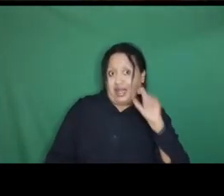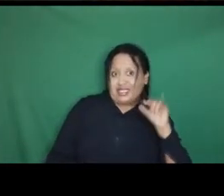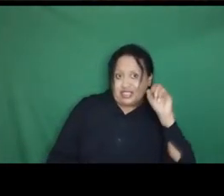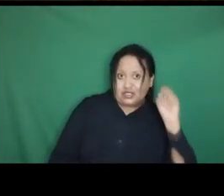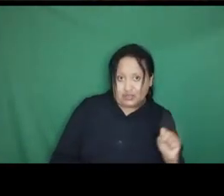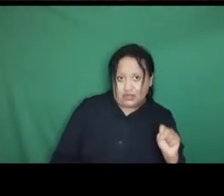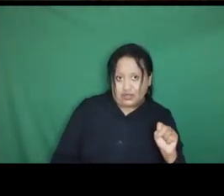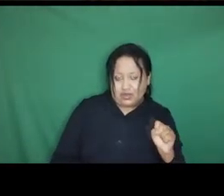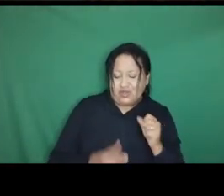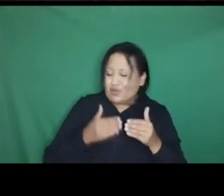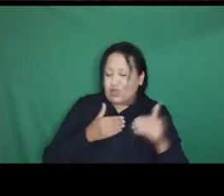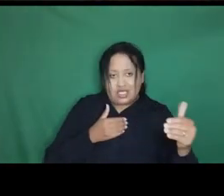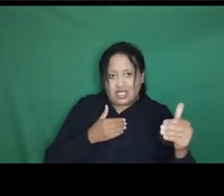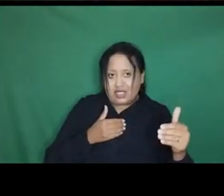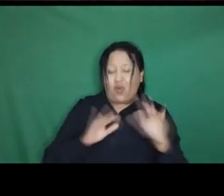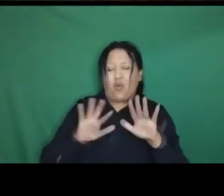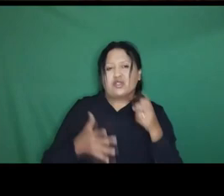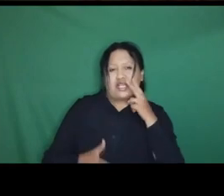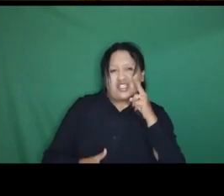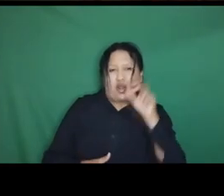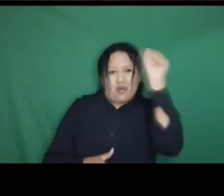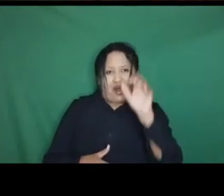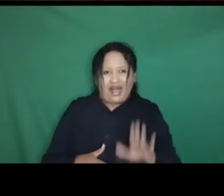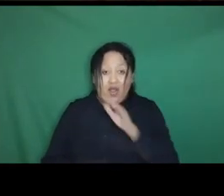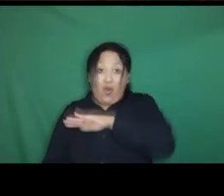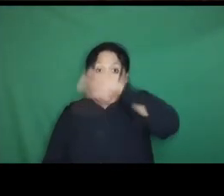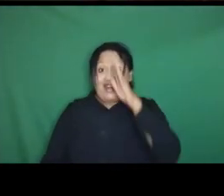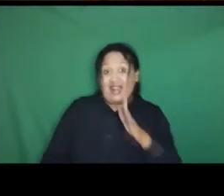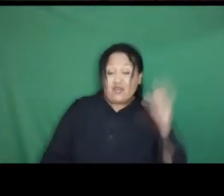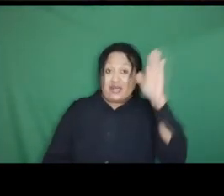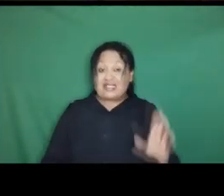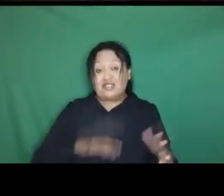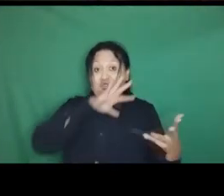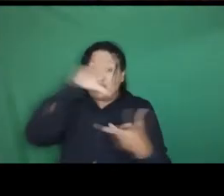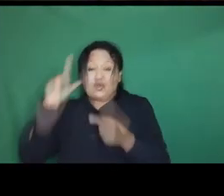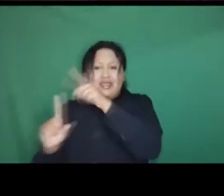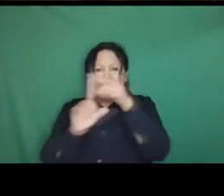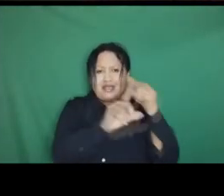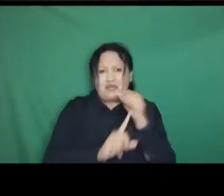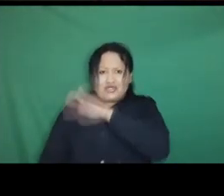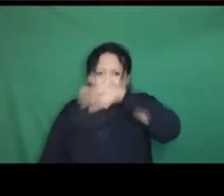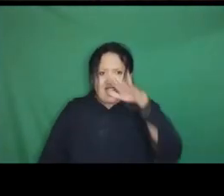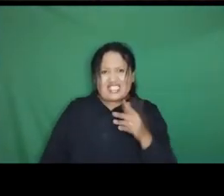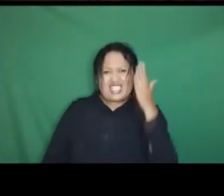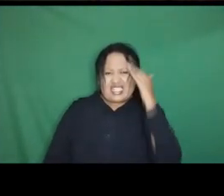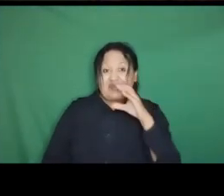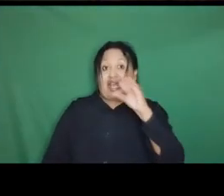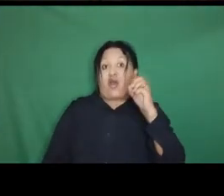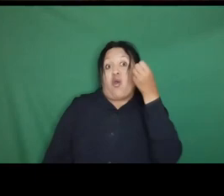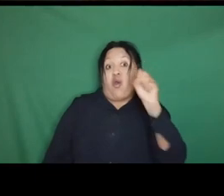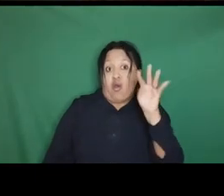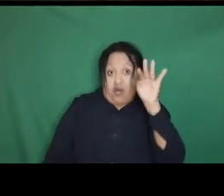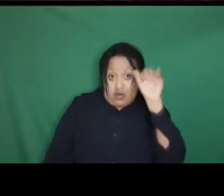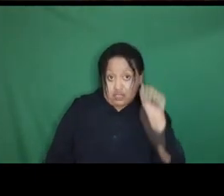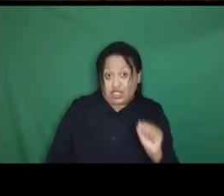estudou aí o relevo os tipos de relevo o relevo brasileiro o relevo do mundo a gente já sabe que na costa oeste tá